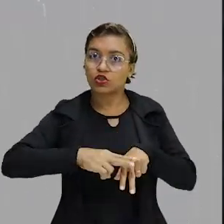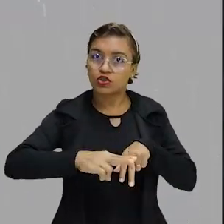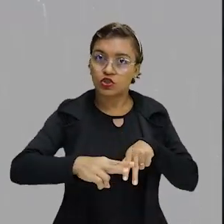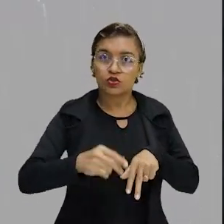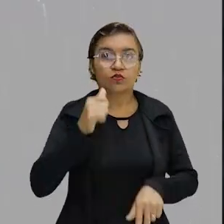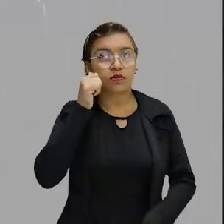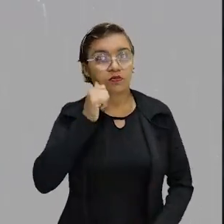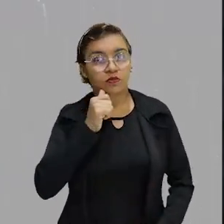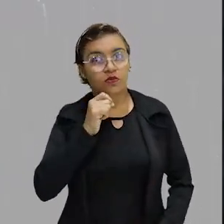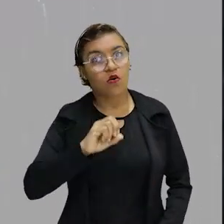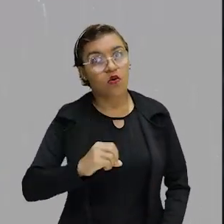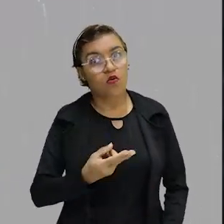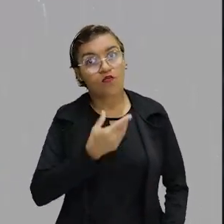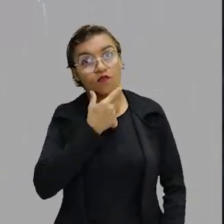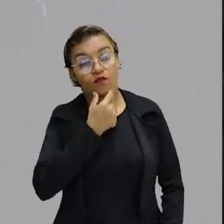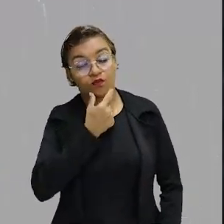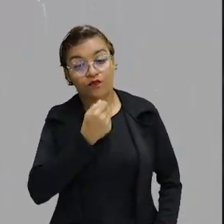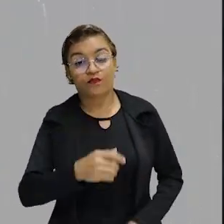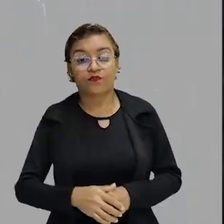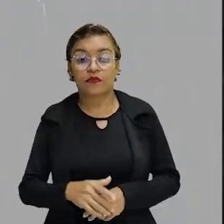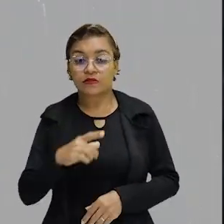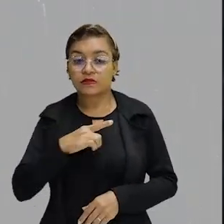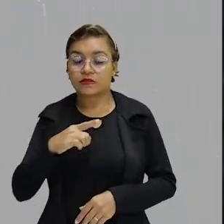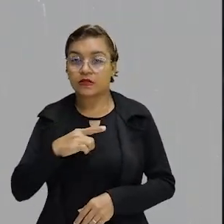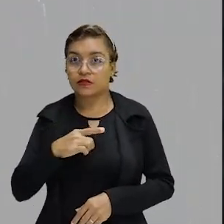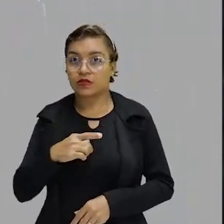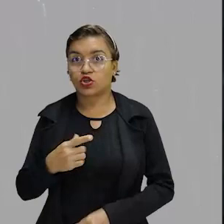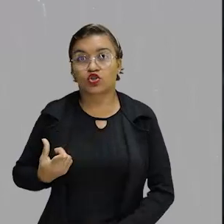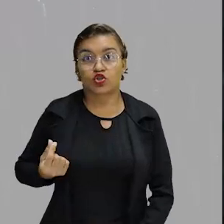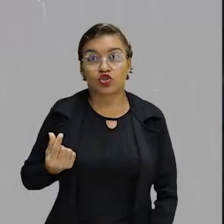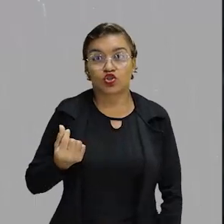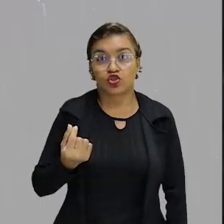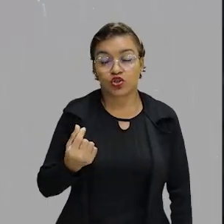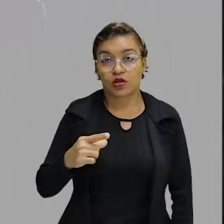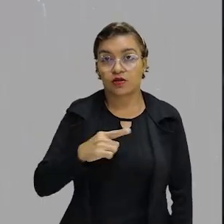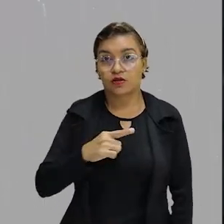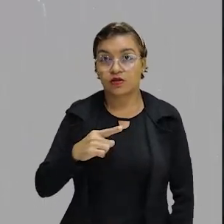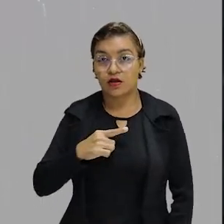e feminino. Já em dinheiro, a gente tem uma vogal temática